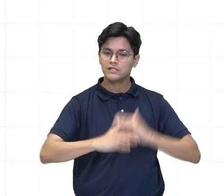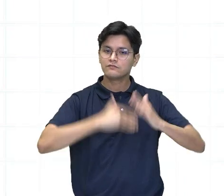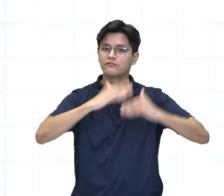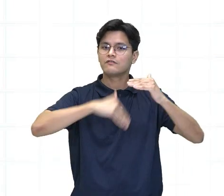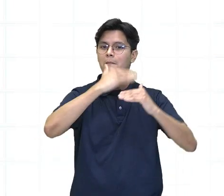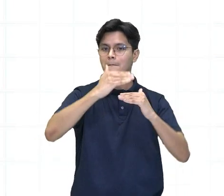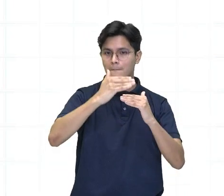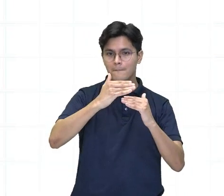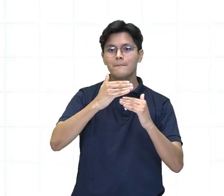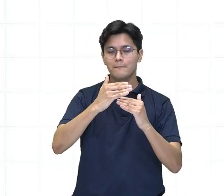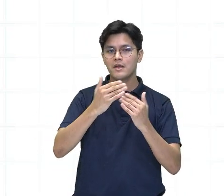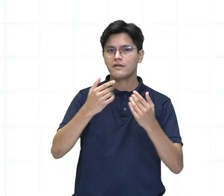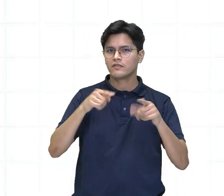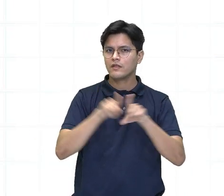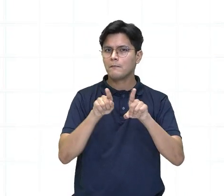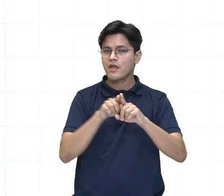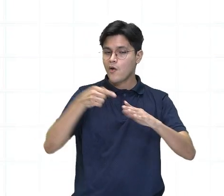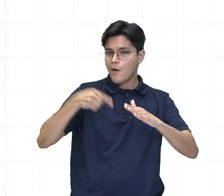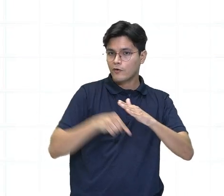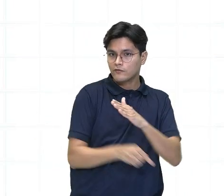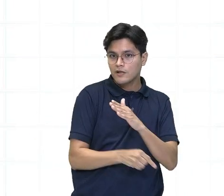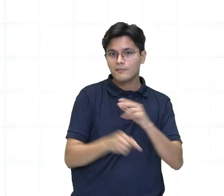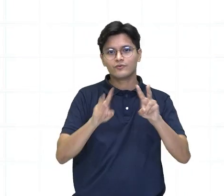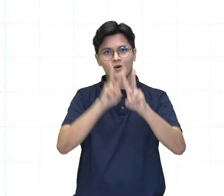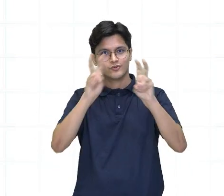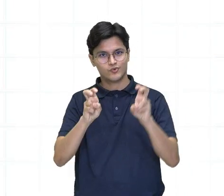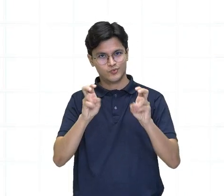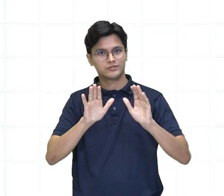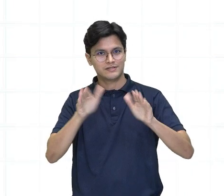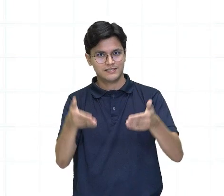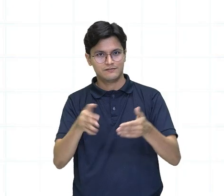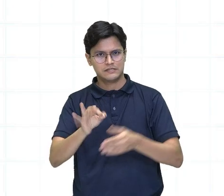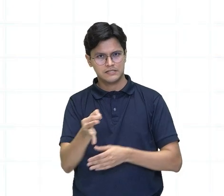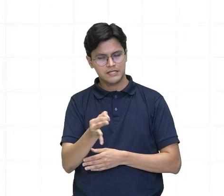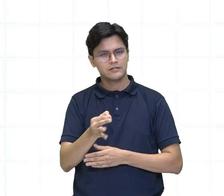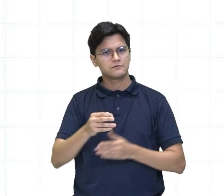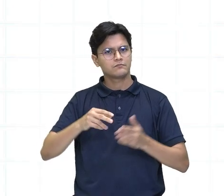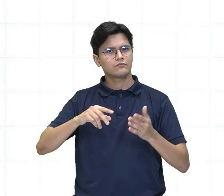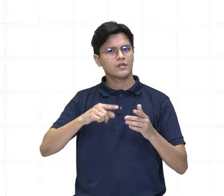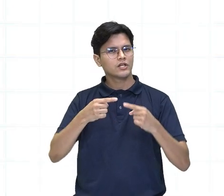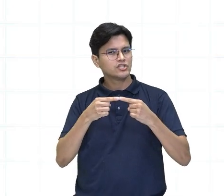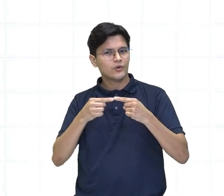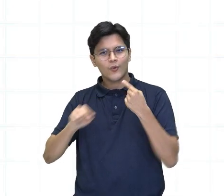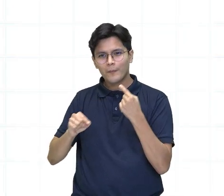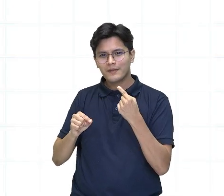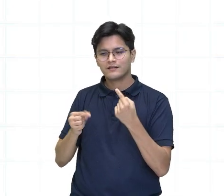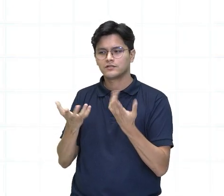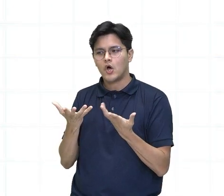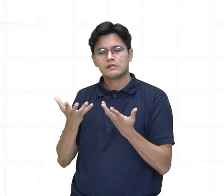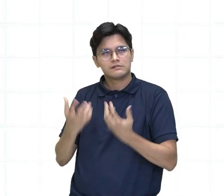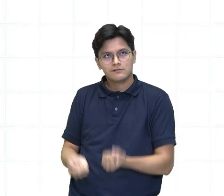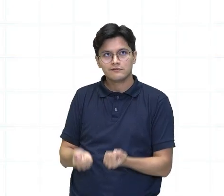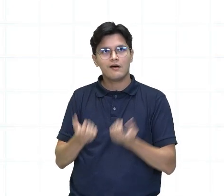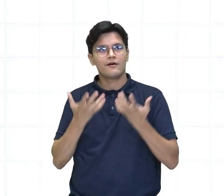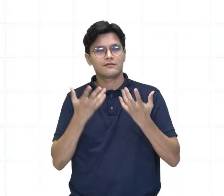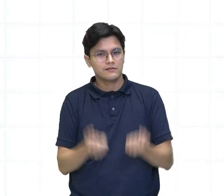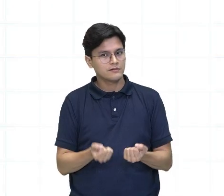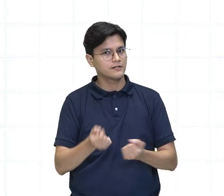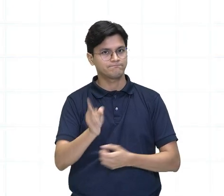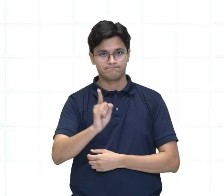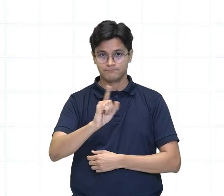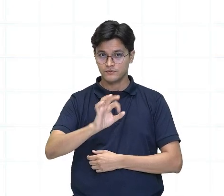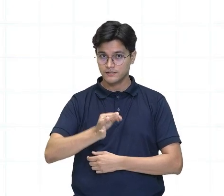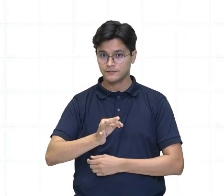informado do assunto em questão, tá? Então não é aceitar de forma tranquila, passiva aí essas informações.